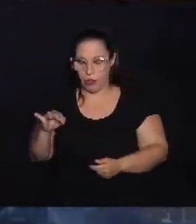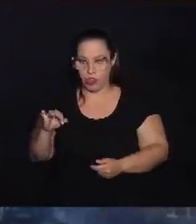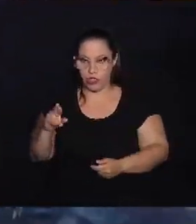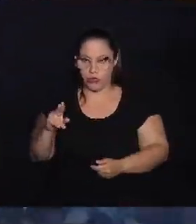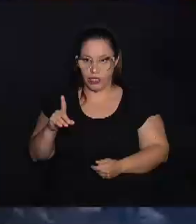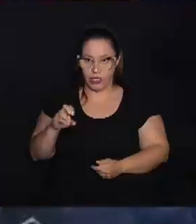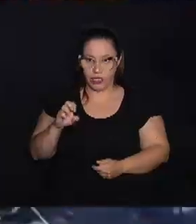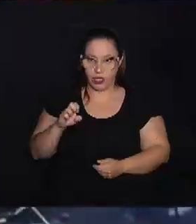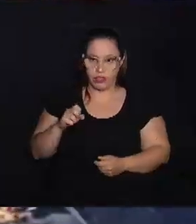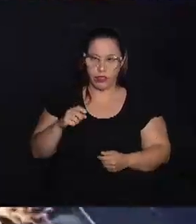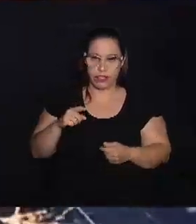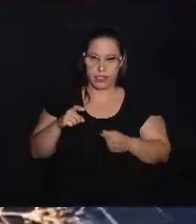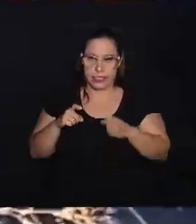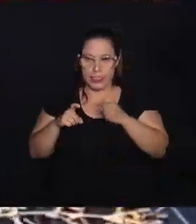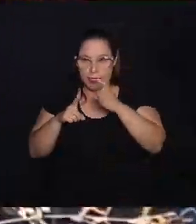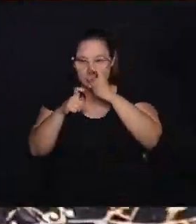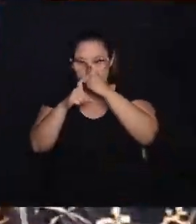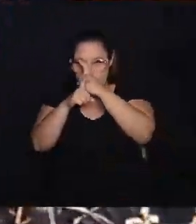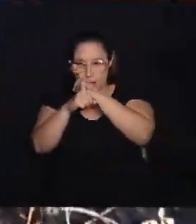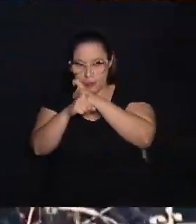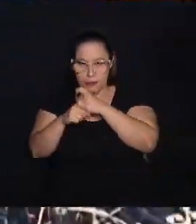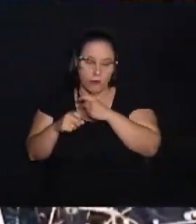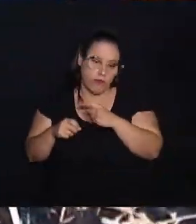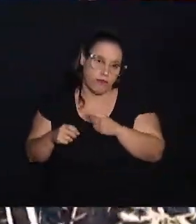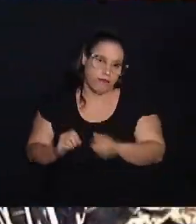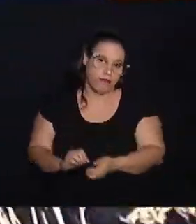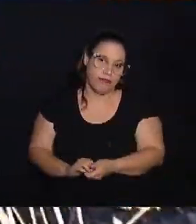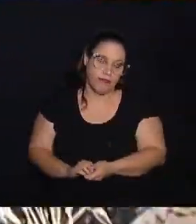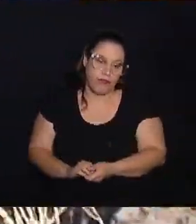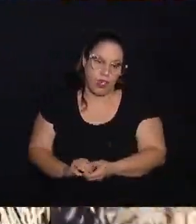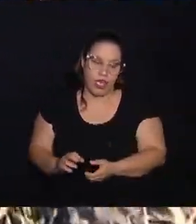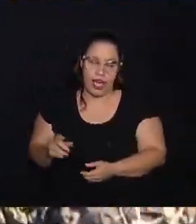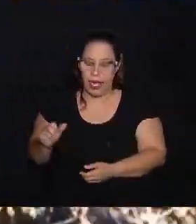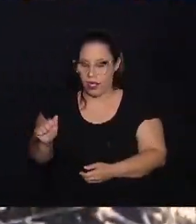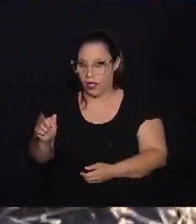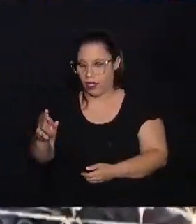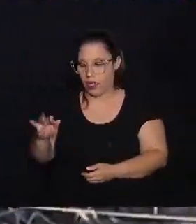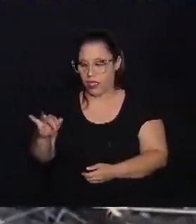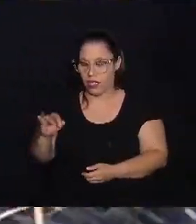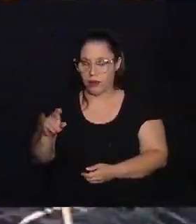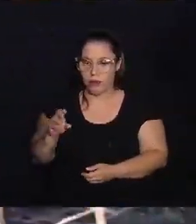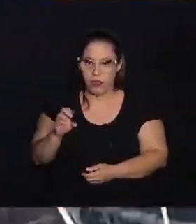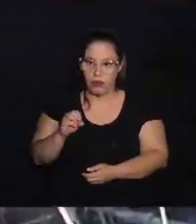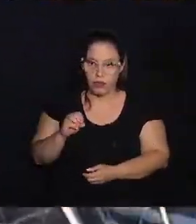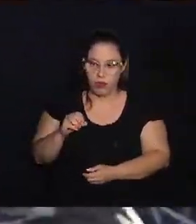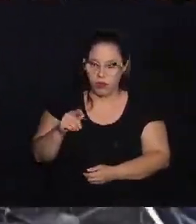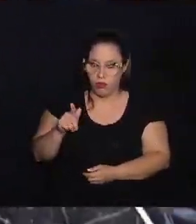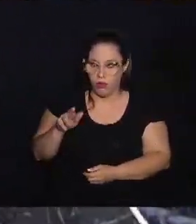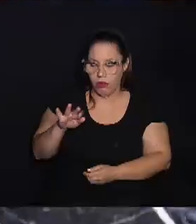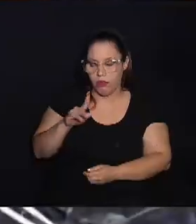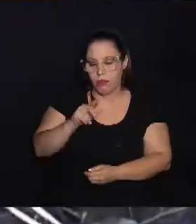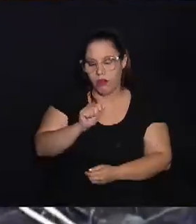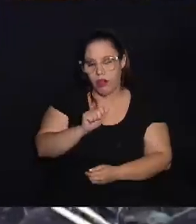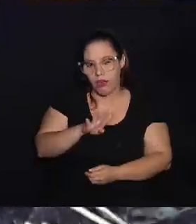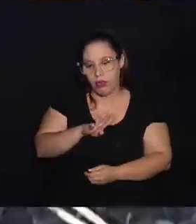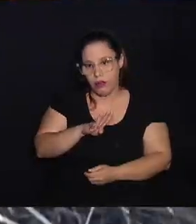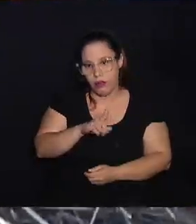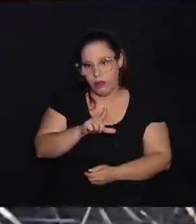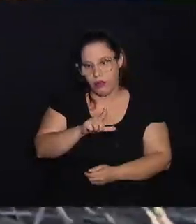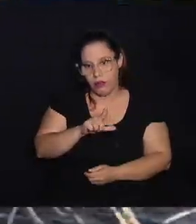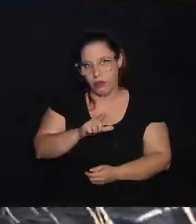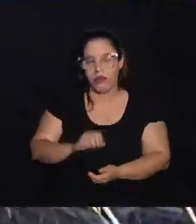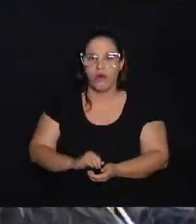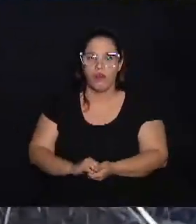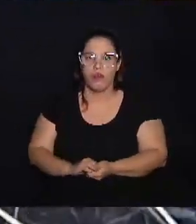enfrenta hoje desafios sem precedentes devido ao aquecimento global. Segundo o estudo, as temperaturas na área tenderam a